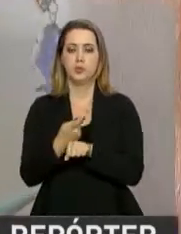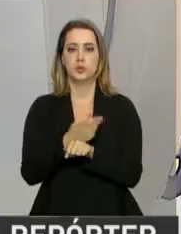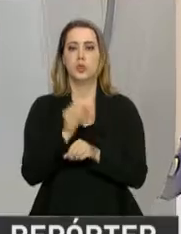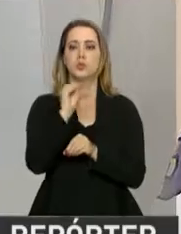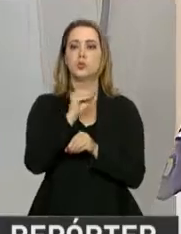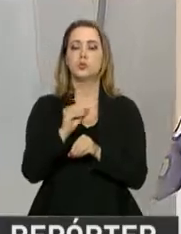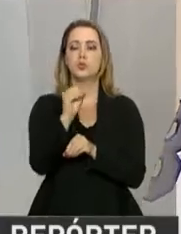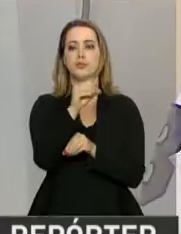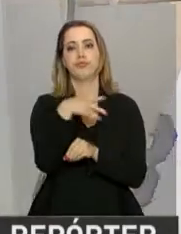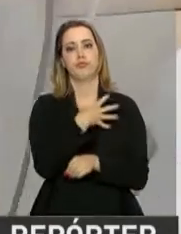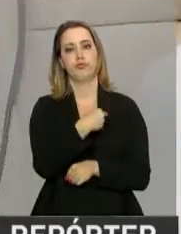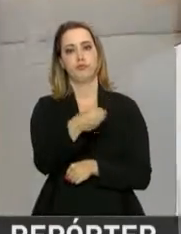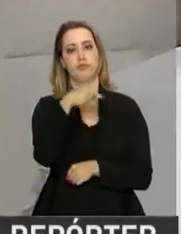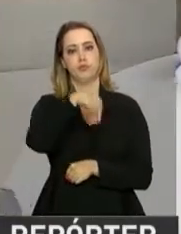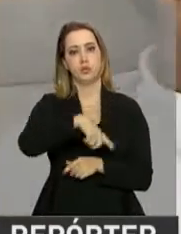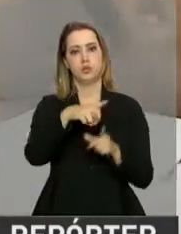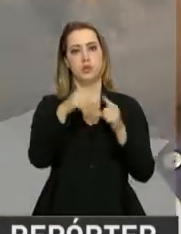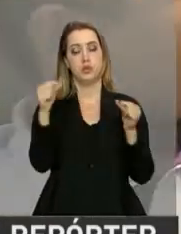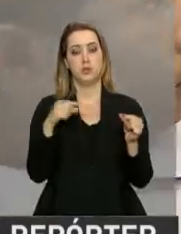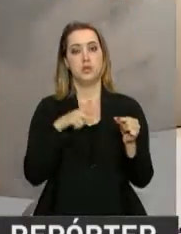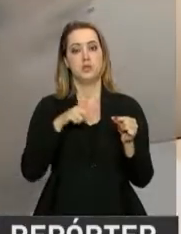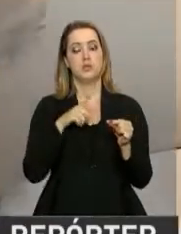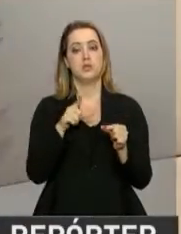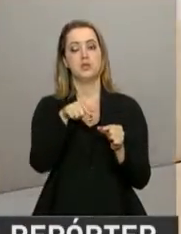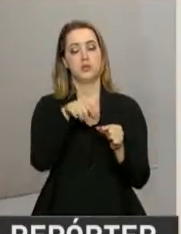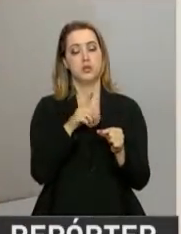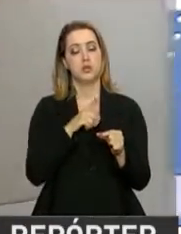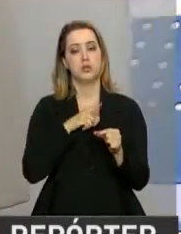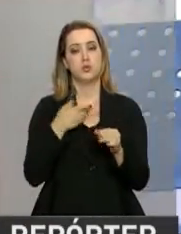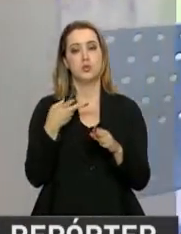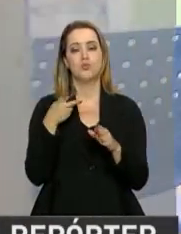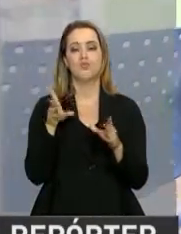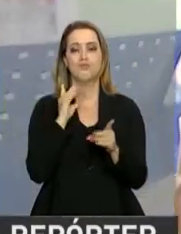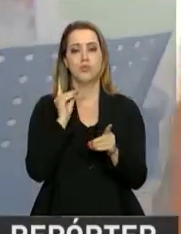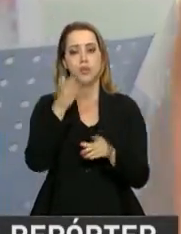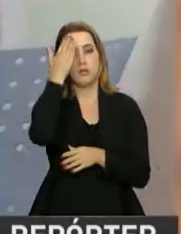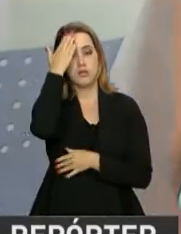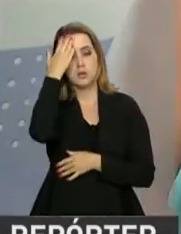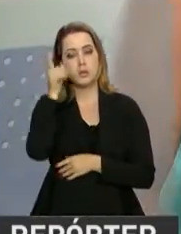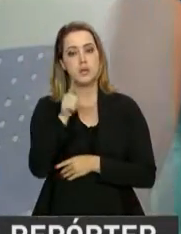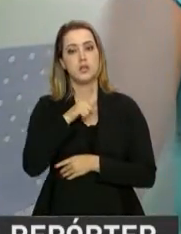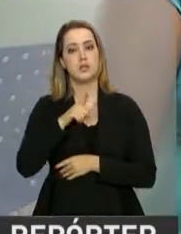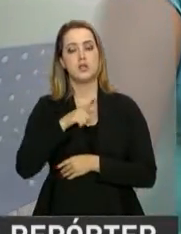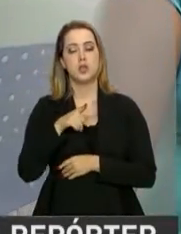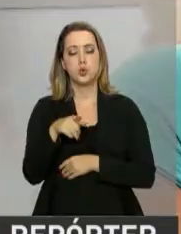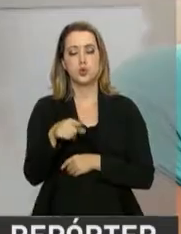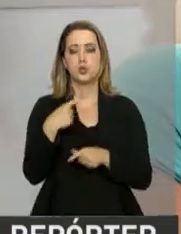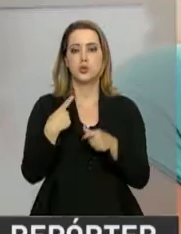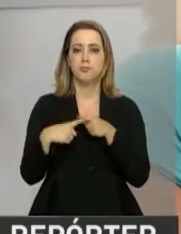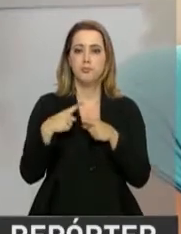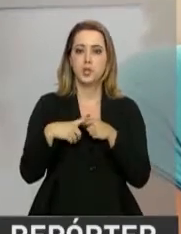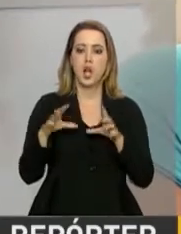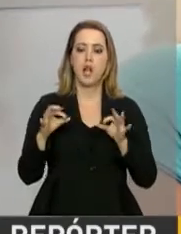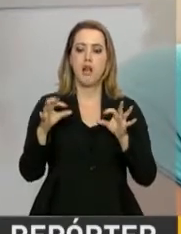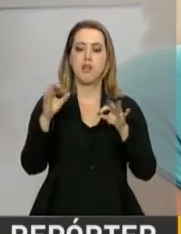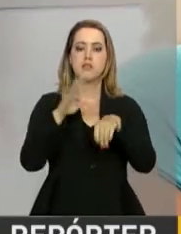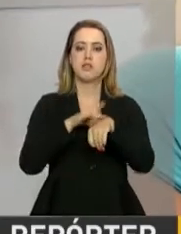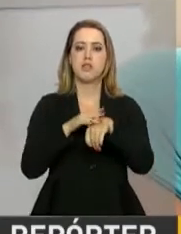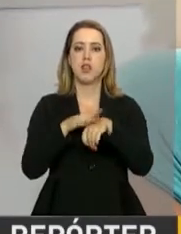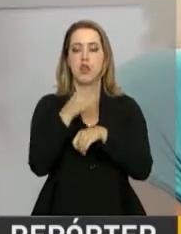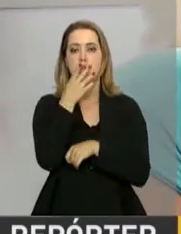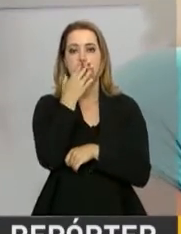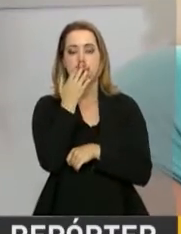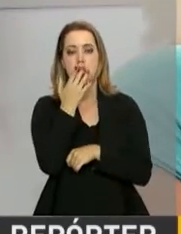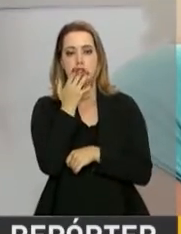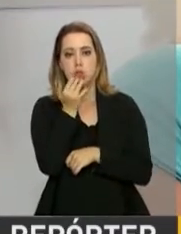filhos. Na capital federal, descobriu que Daniel tinha leucemia, um tipo de câncer que afeta o sangue. Foi muito difícil. Na hora, a